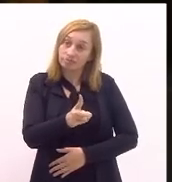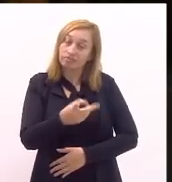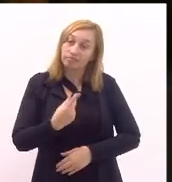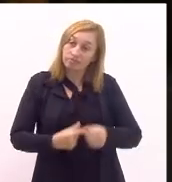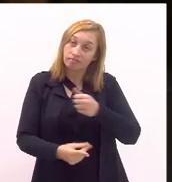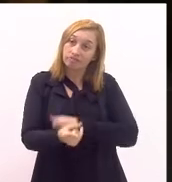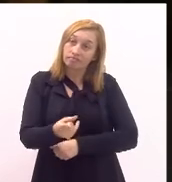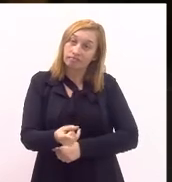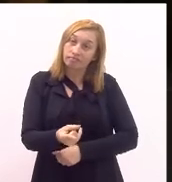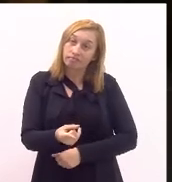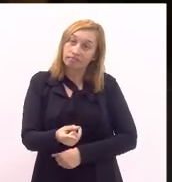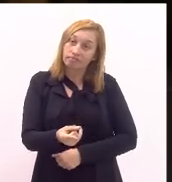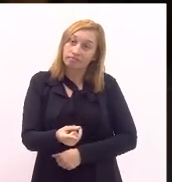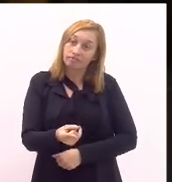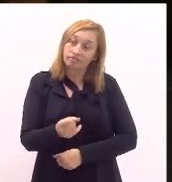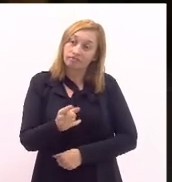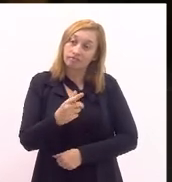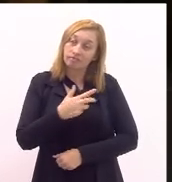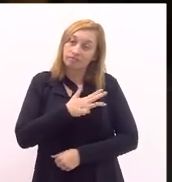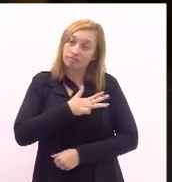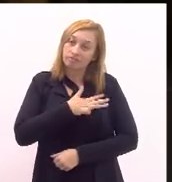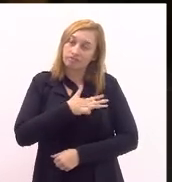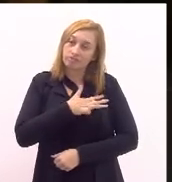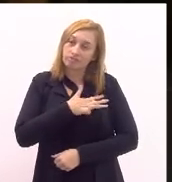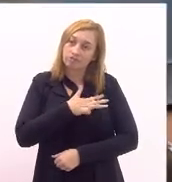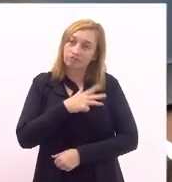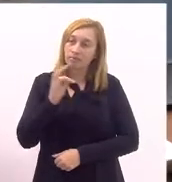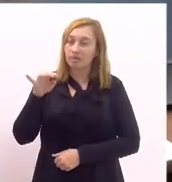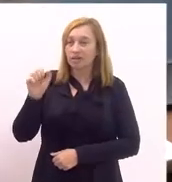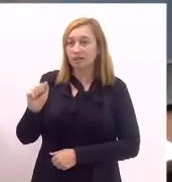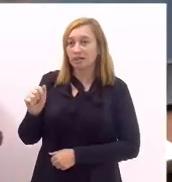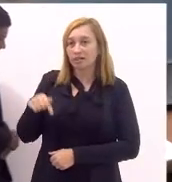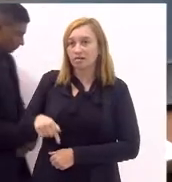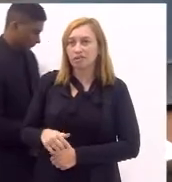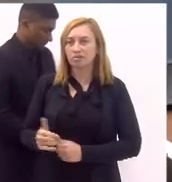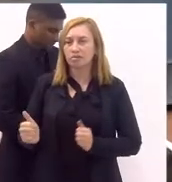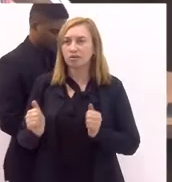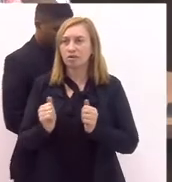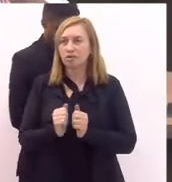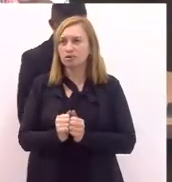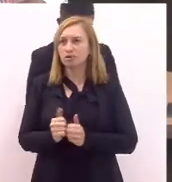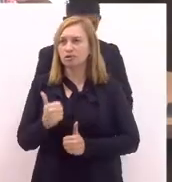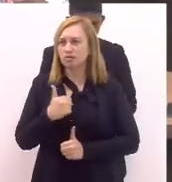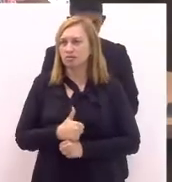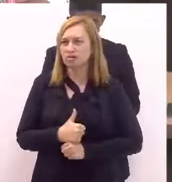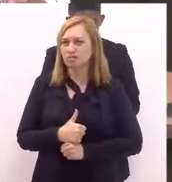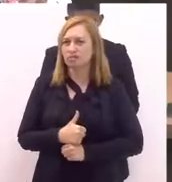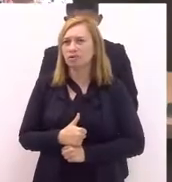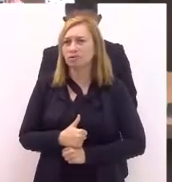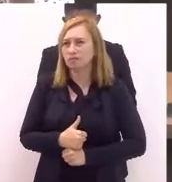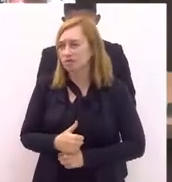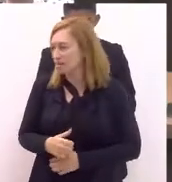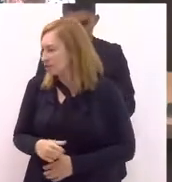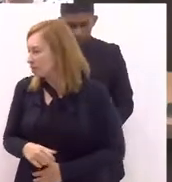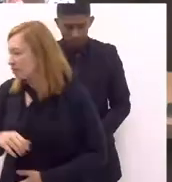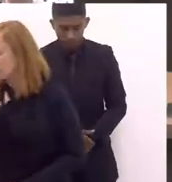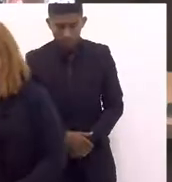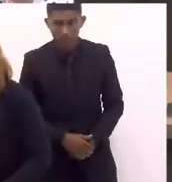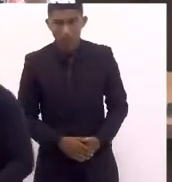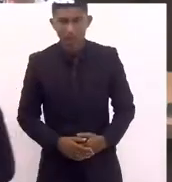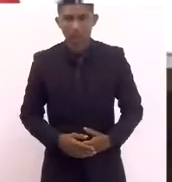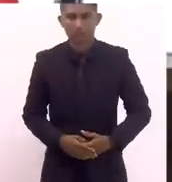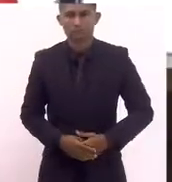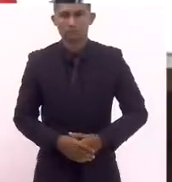Eterna no Lala Lelé aqui ó E aí